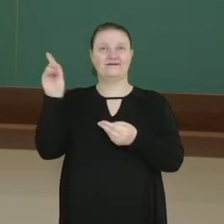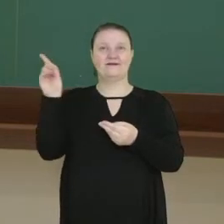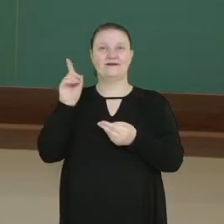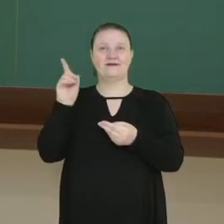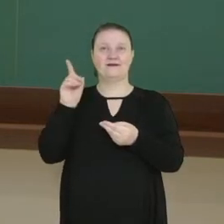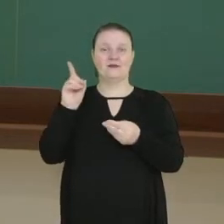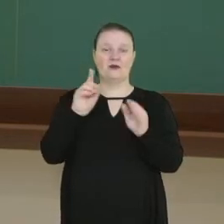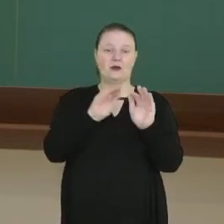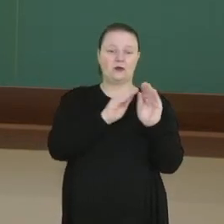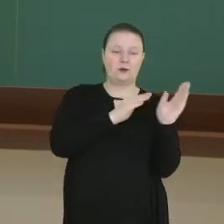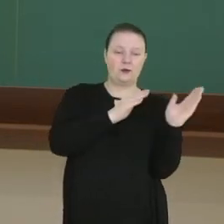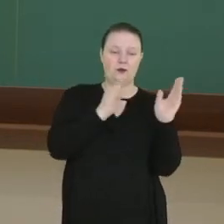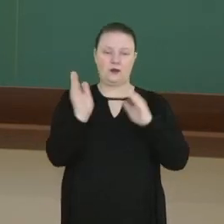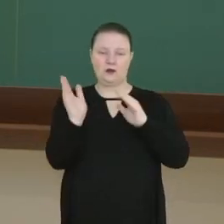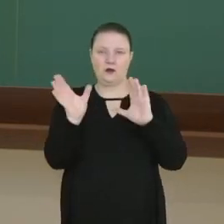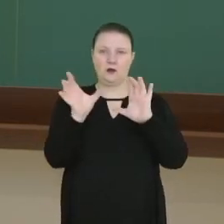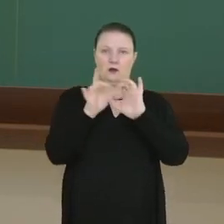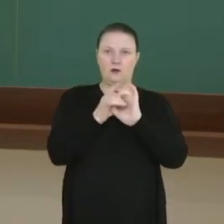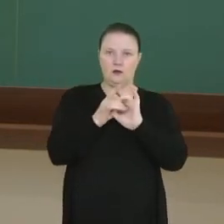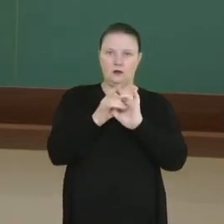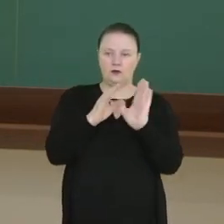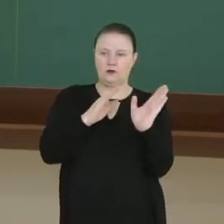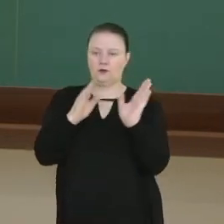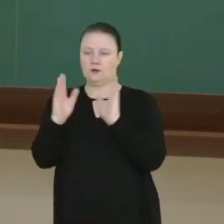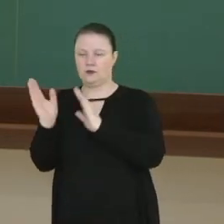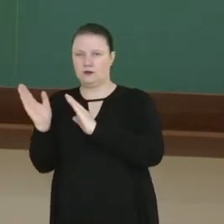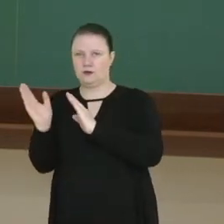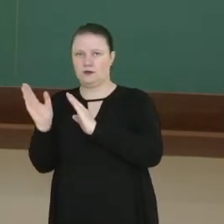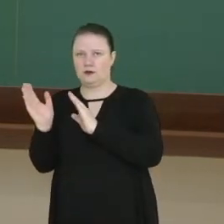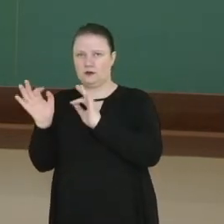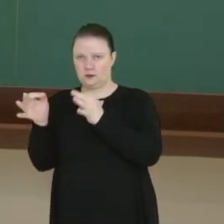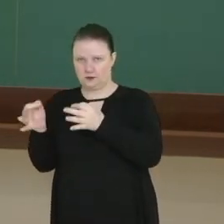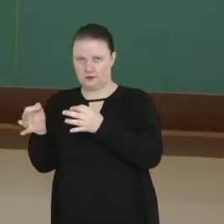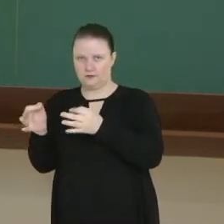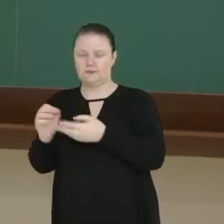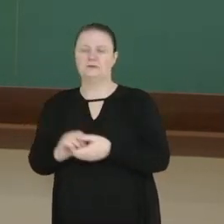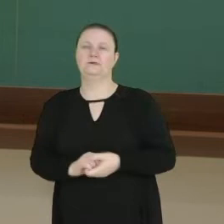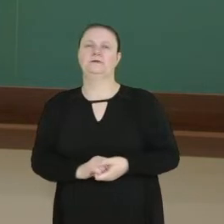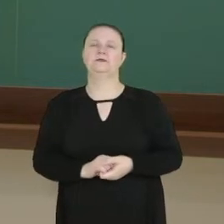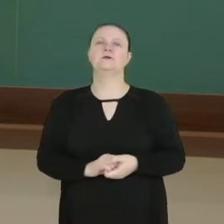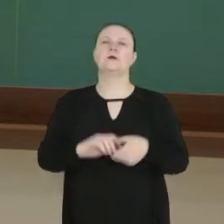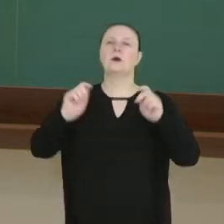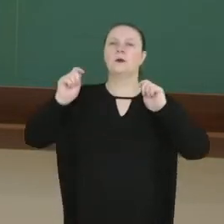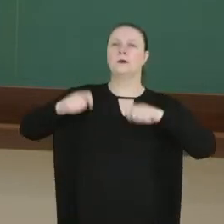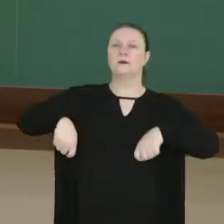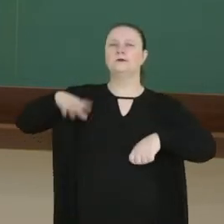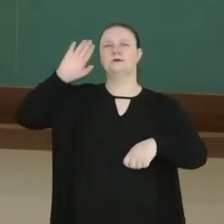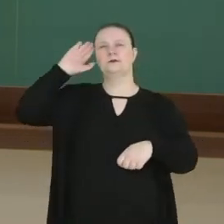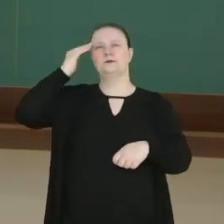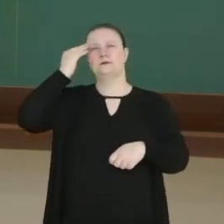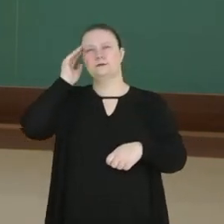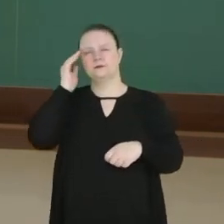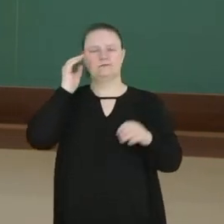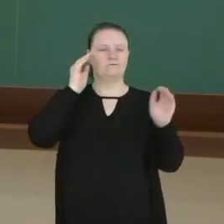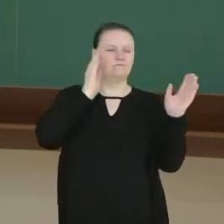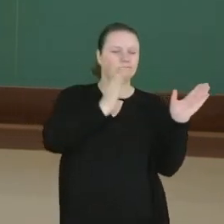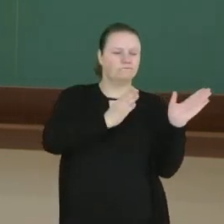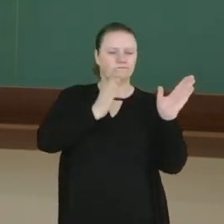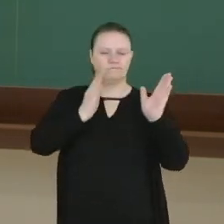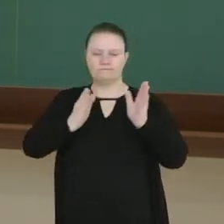período composto? Então, beleza? Por coordenação. Então, eu consigo entender cada parte,